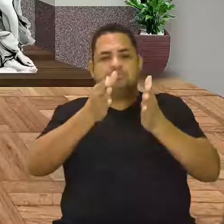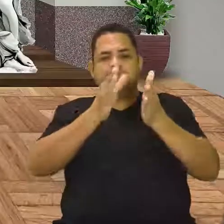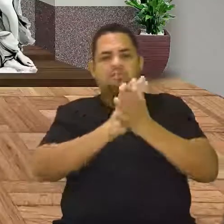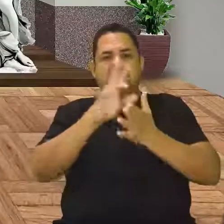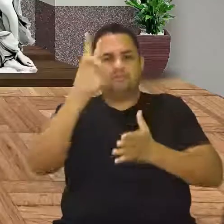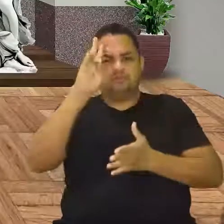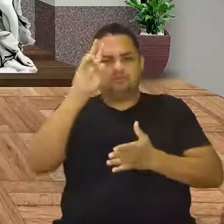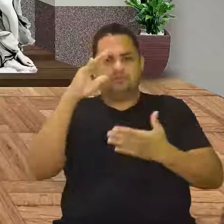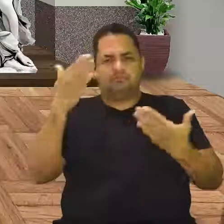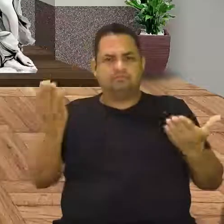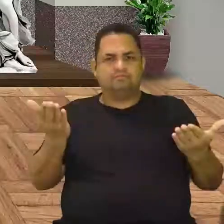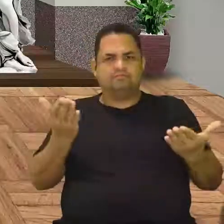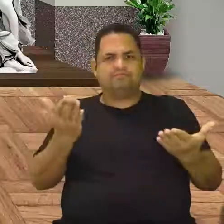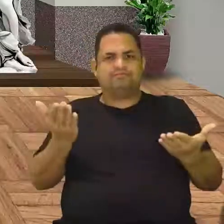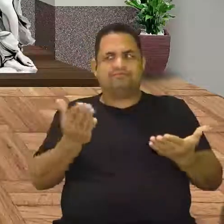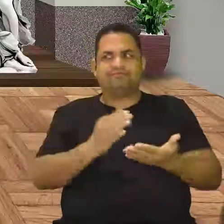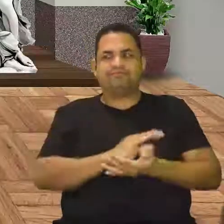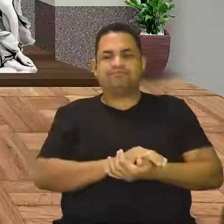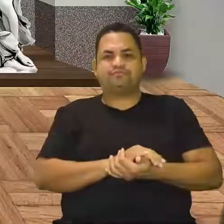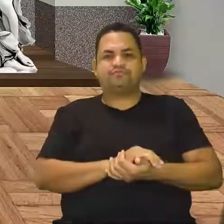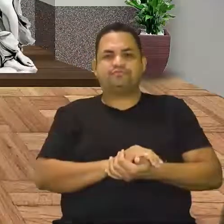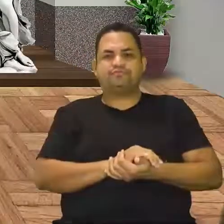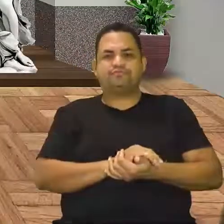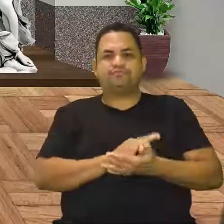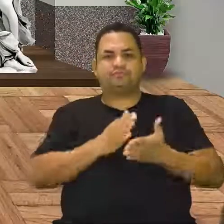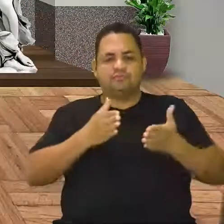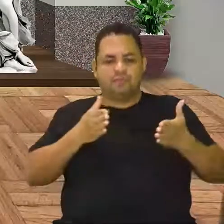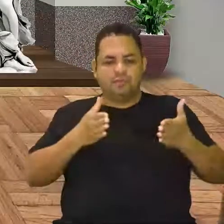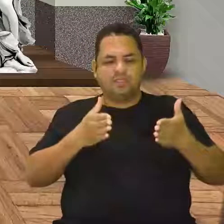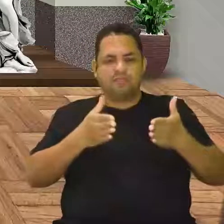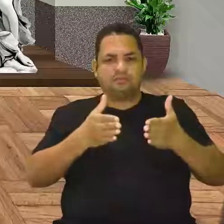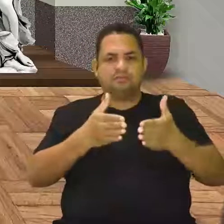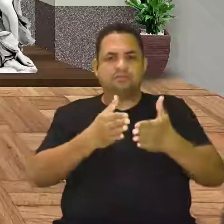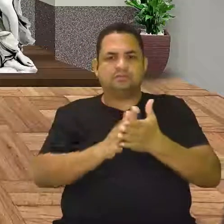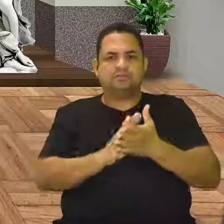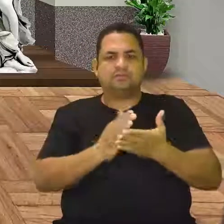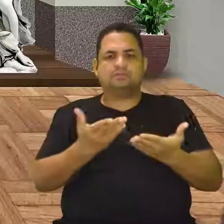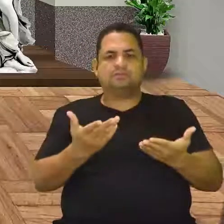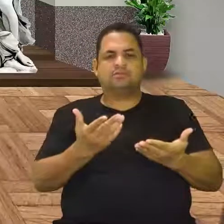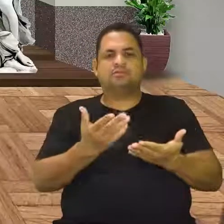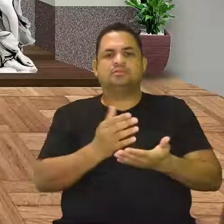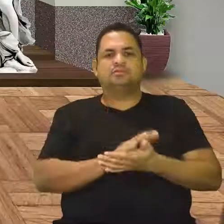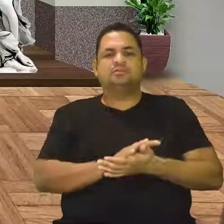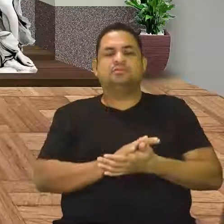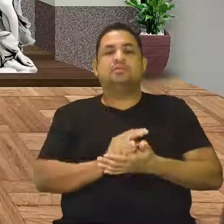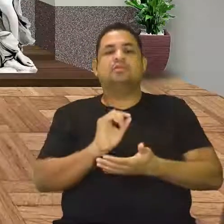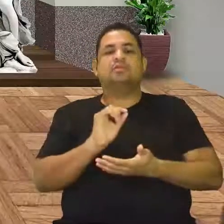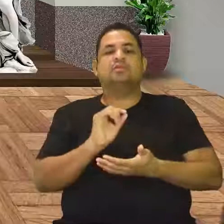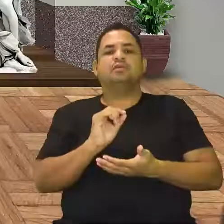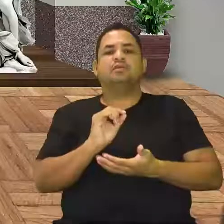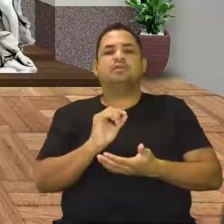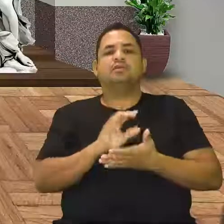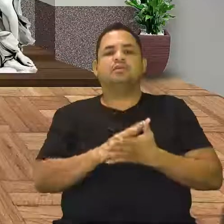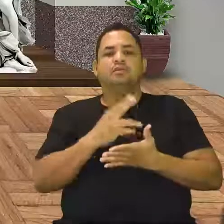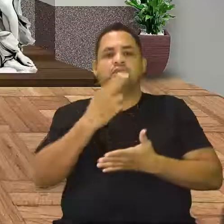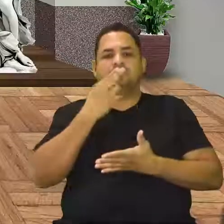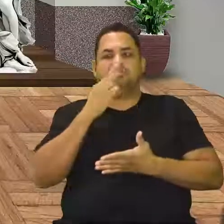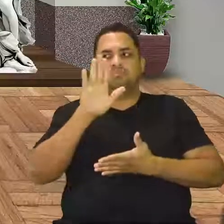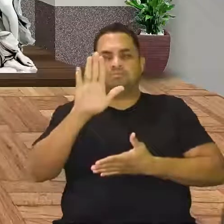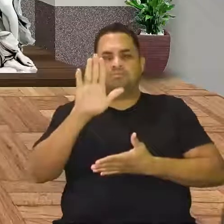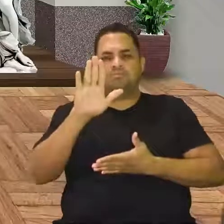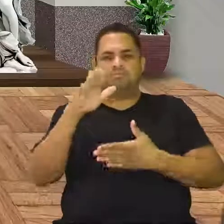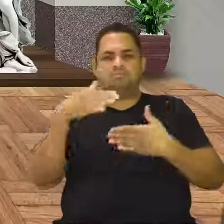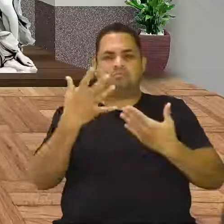acabar ou se fui Lando nesse sentido de que Rita